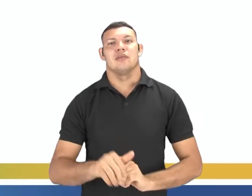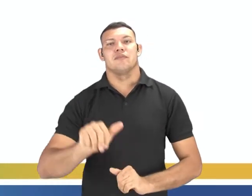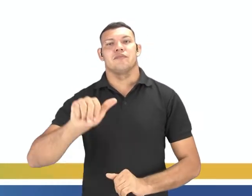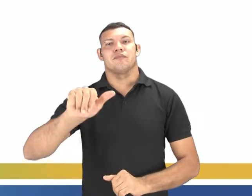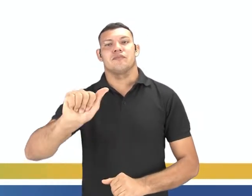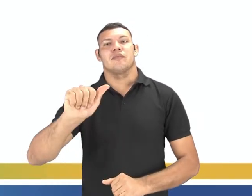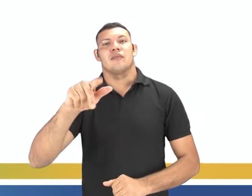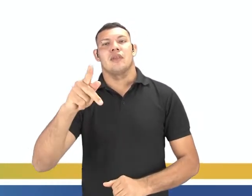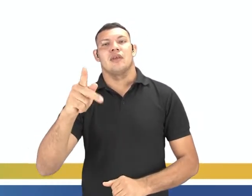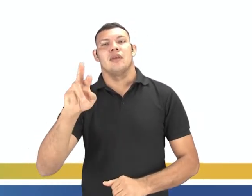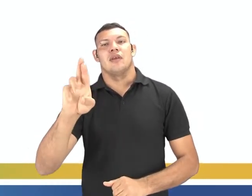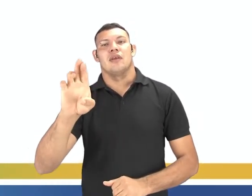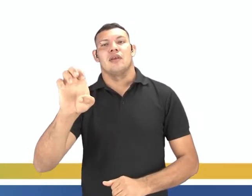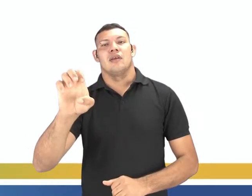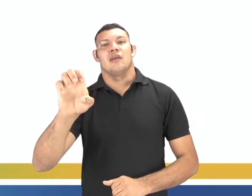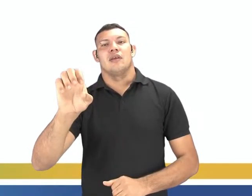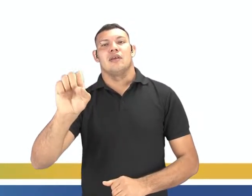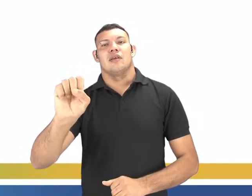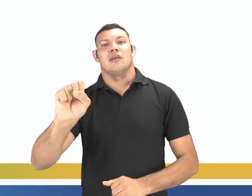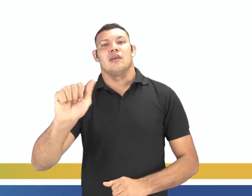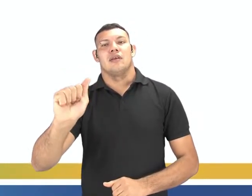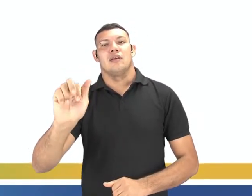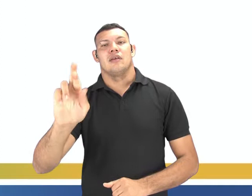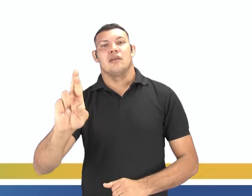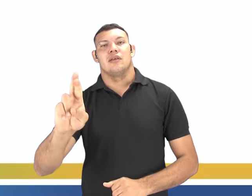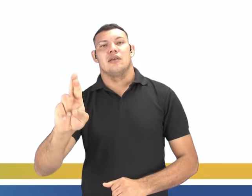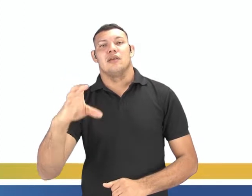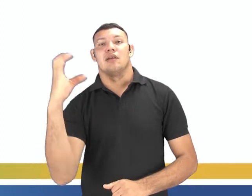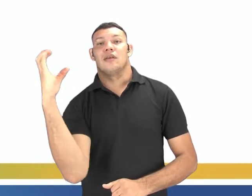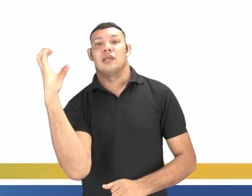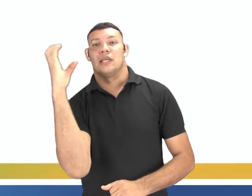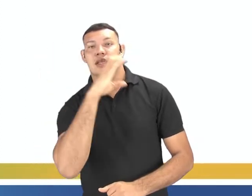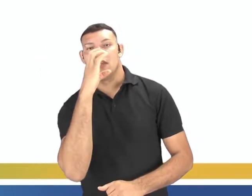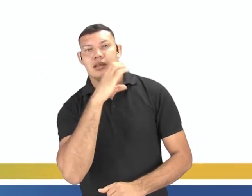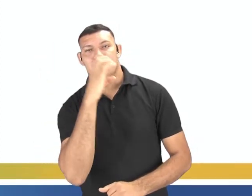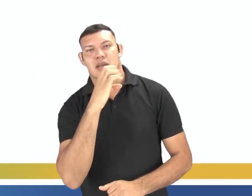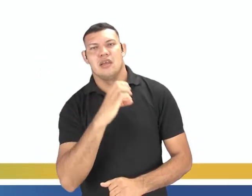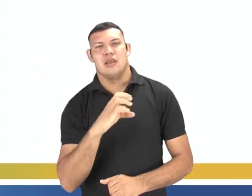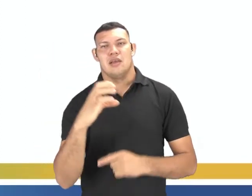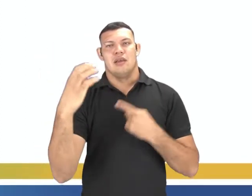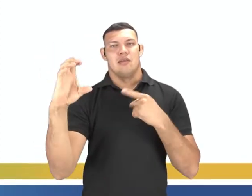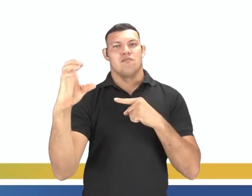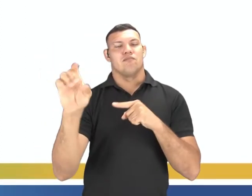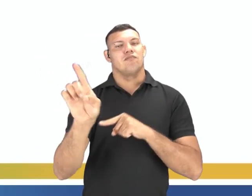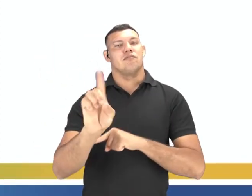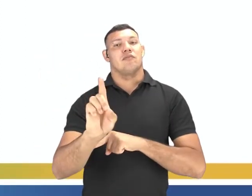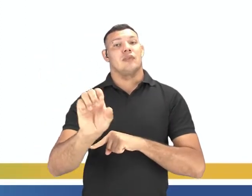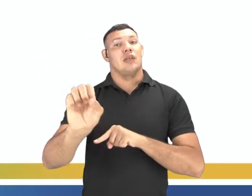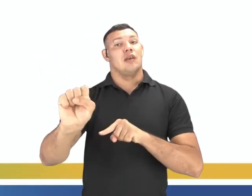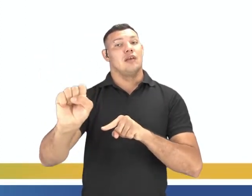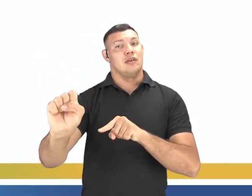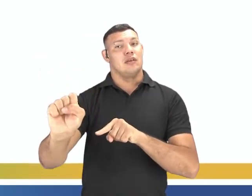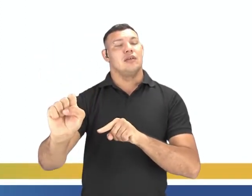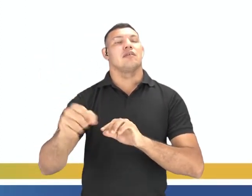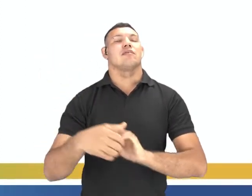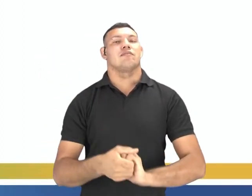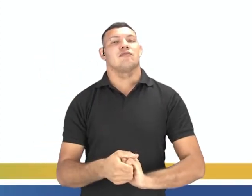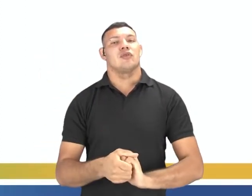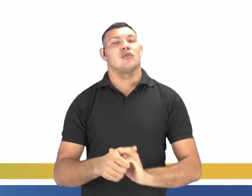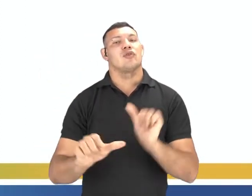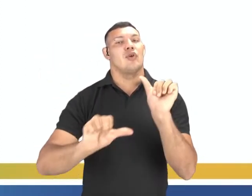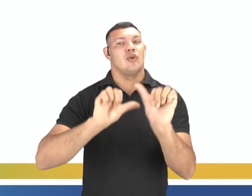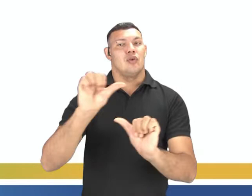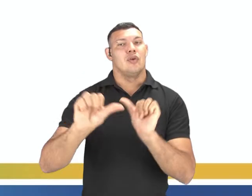Apressar, de acelerar, com dois S, não mais com C cedilha. A diferença está numa única unidade